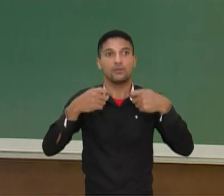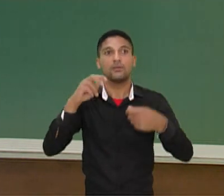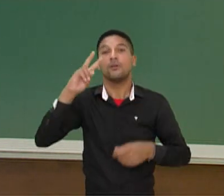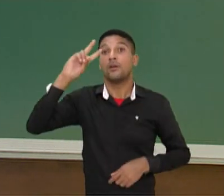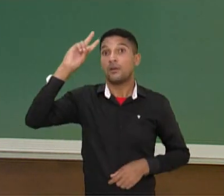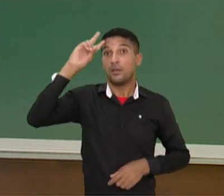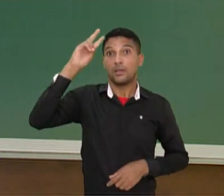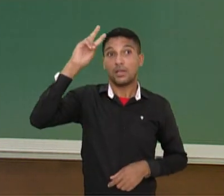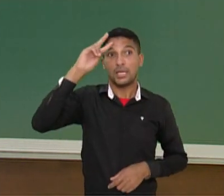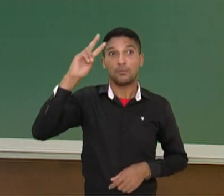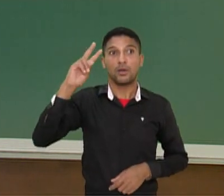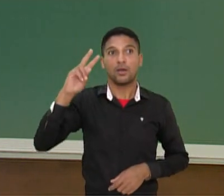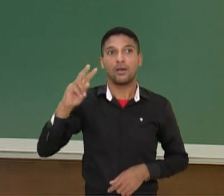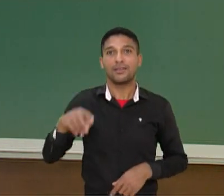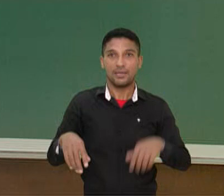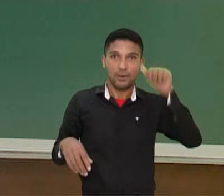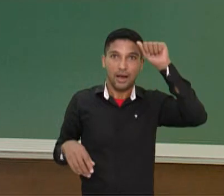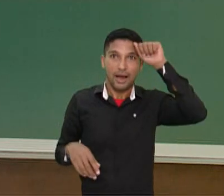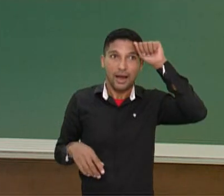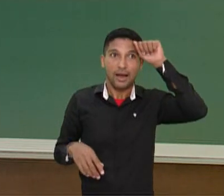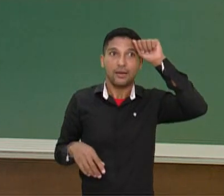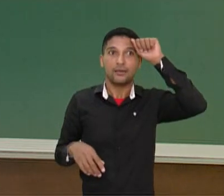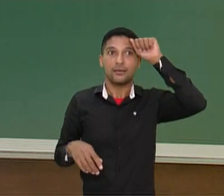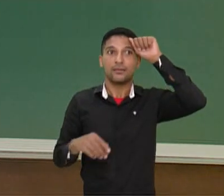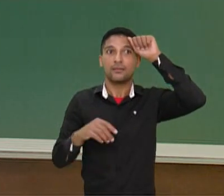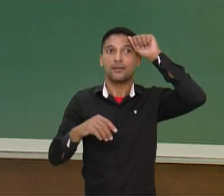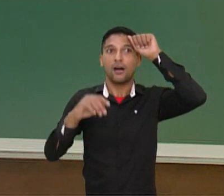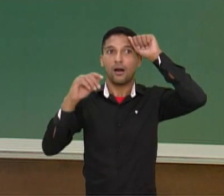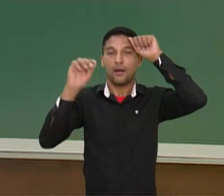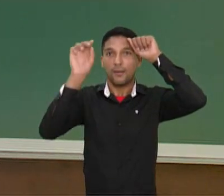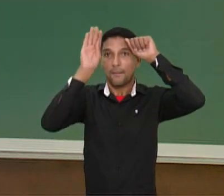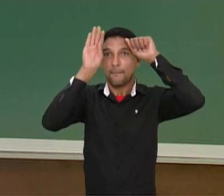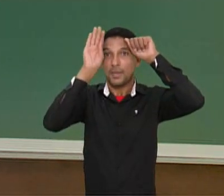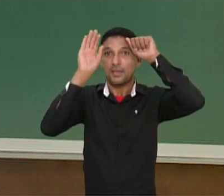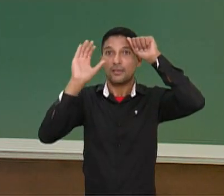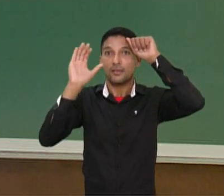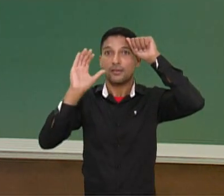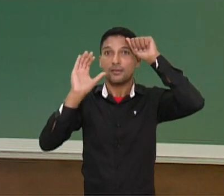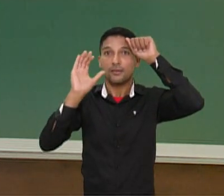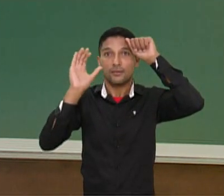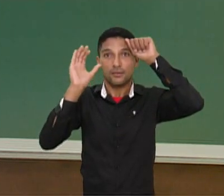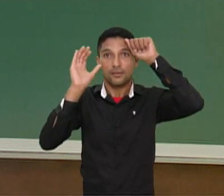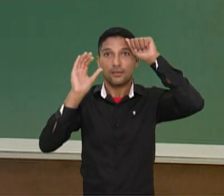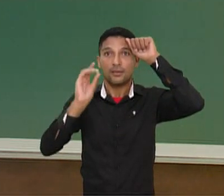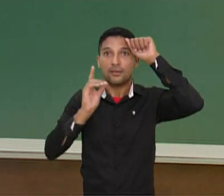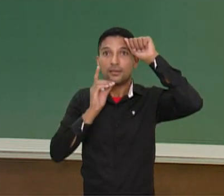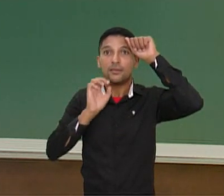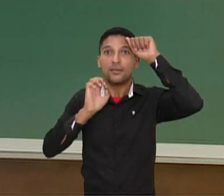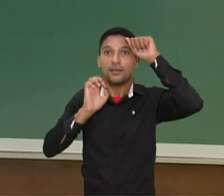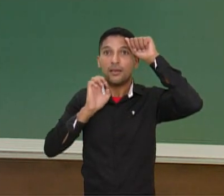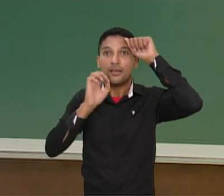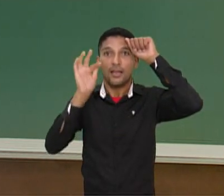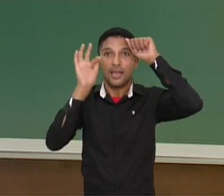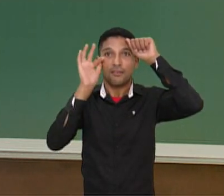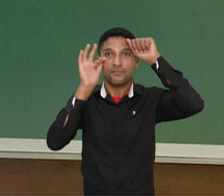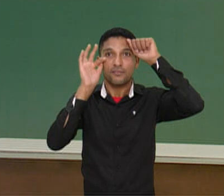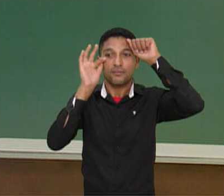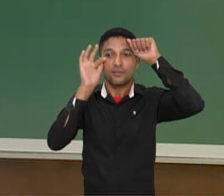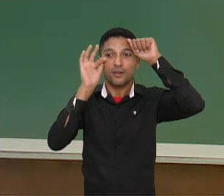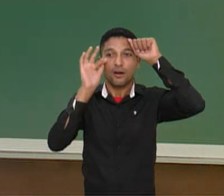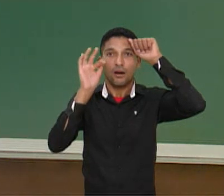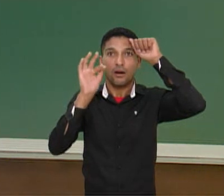vértice A eu ia traçando as diagonais? Então, eu consegui traçar em todos os vértices,